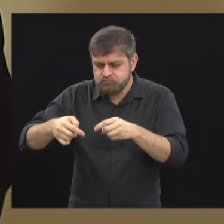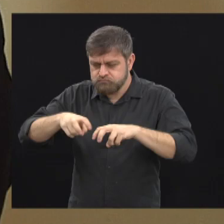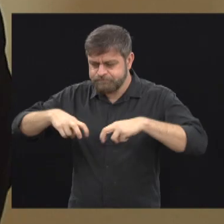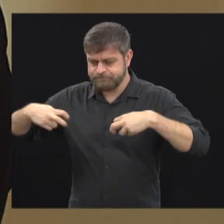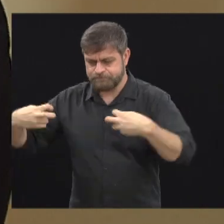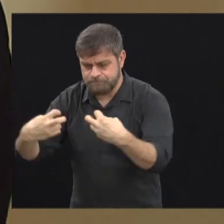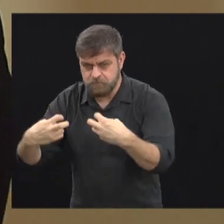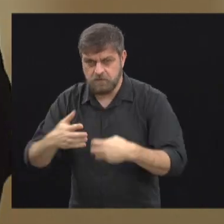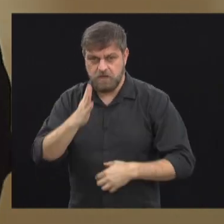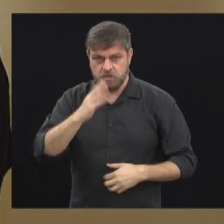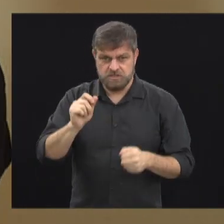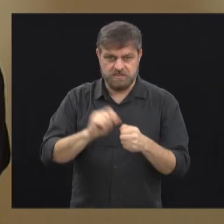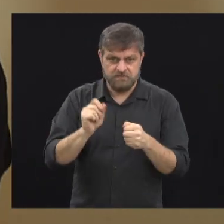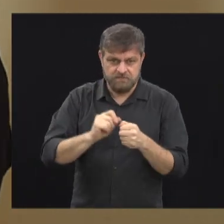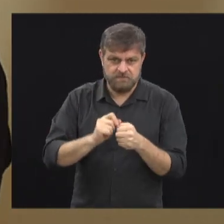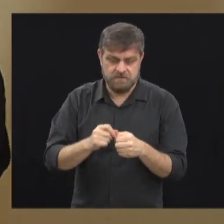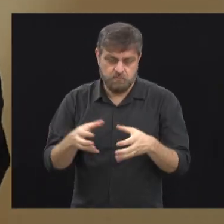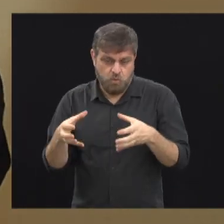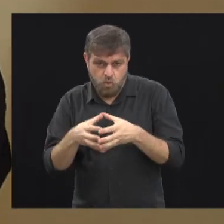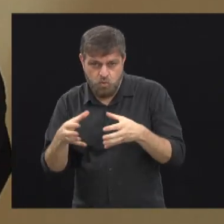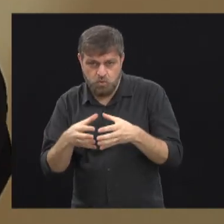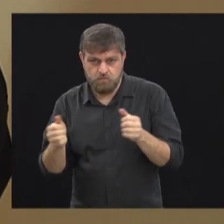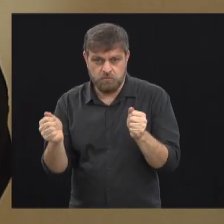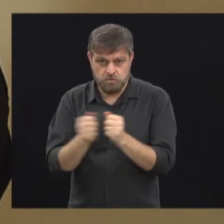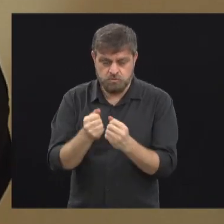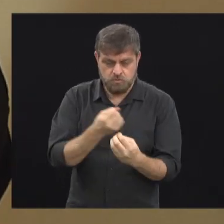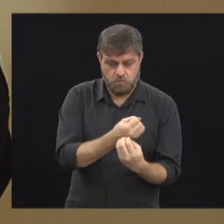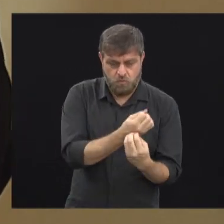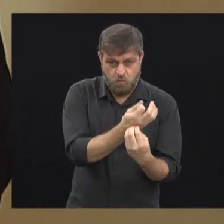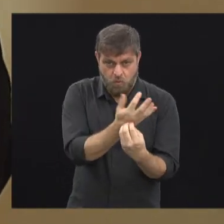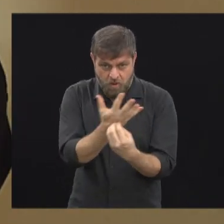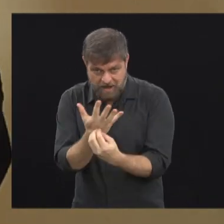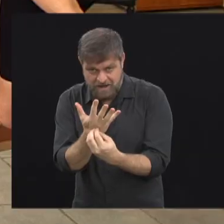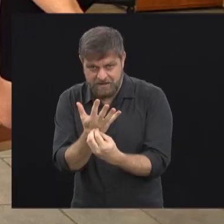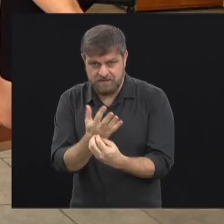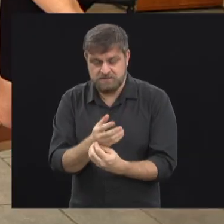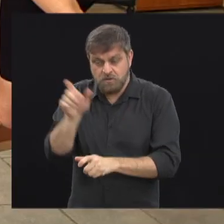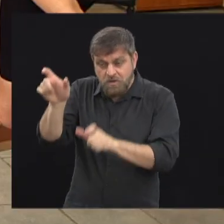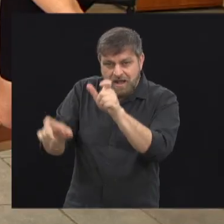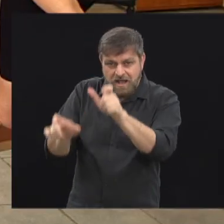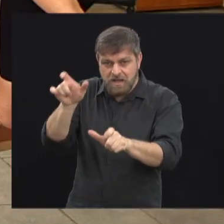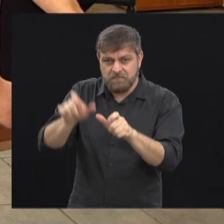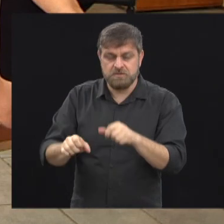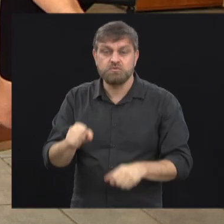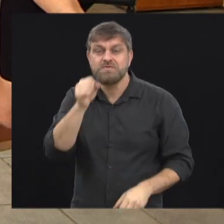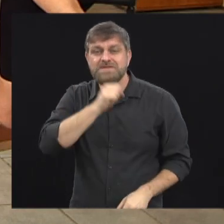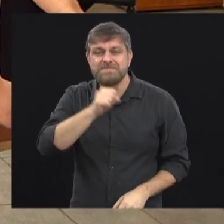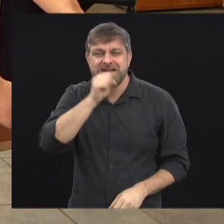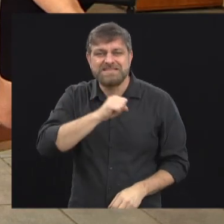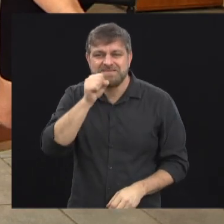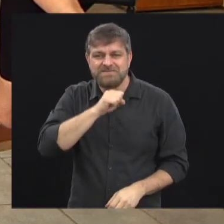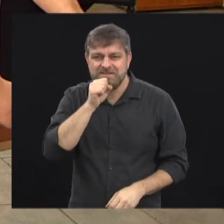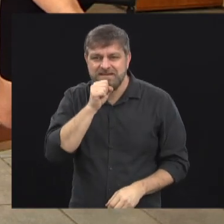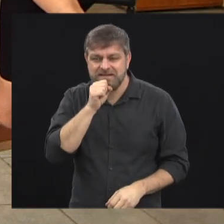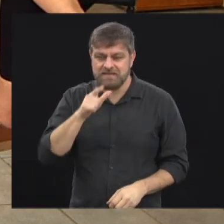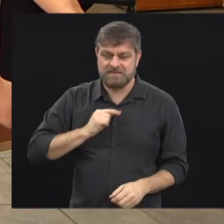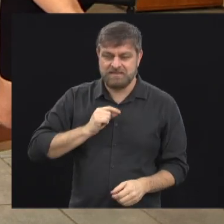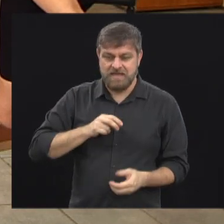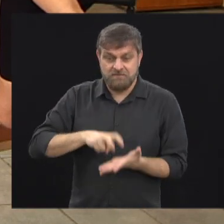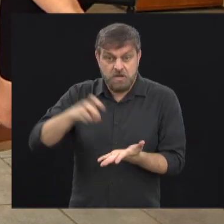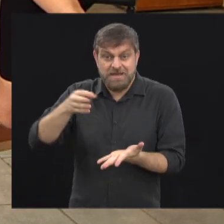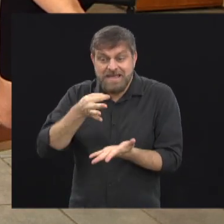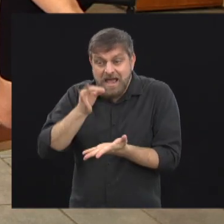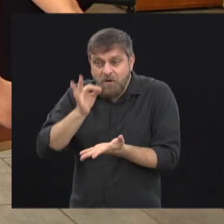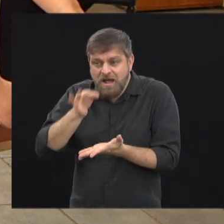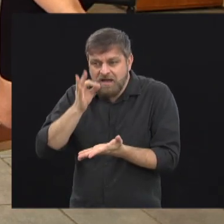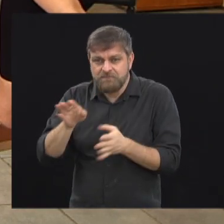atividades intergeracionais. Nós fizemos a atividade do Arte e Cidadania com as idosas, oferecendo um café da manhã